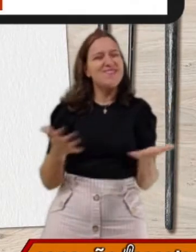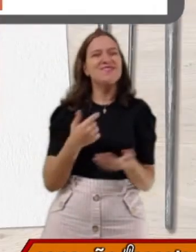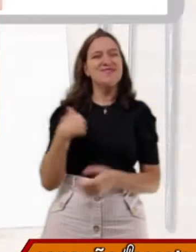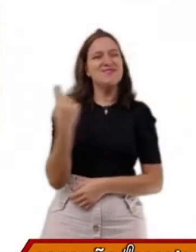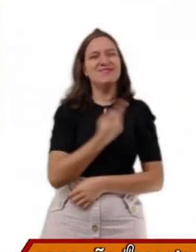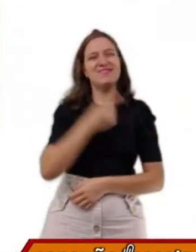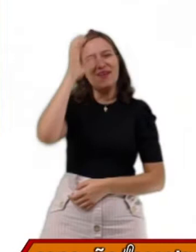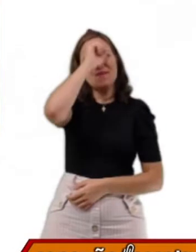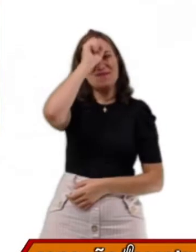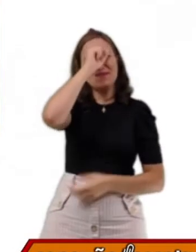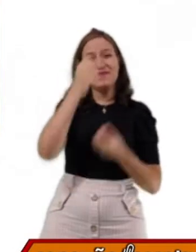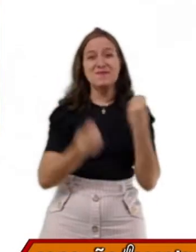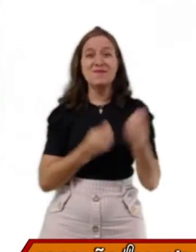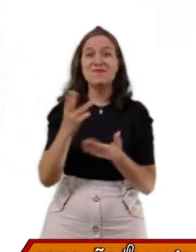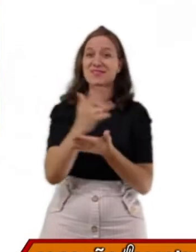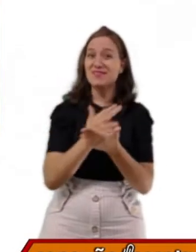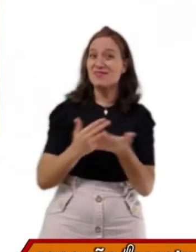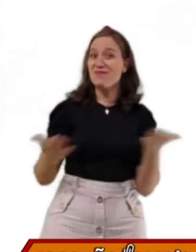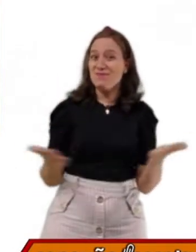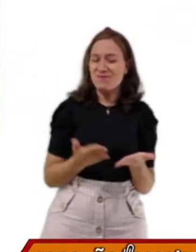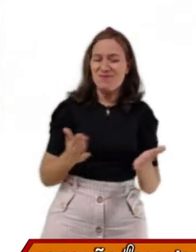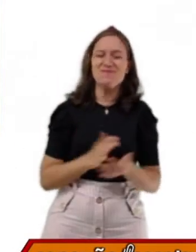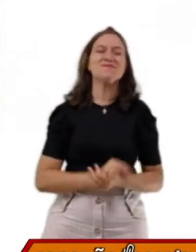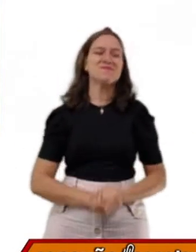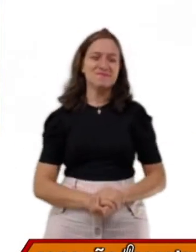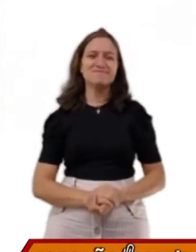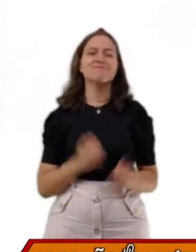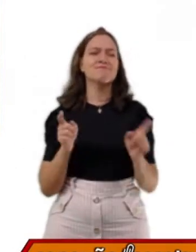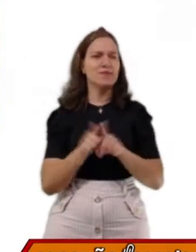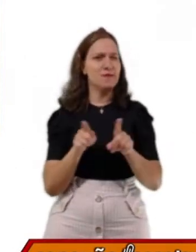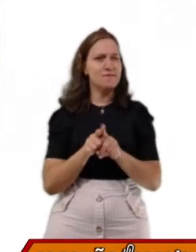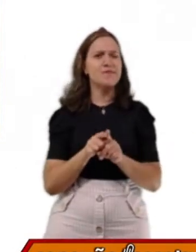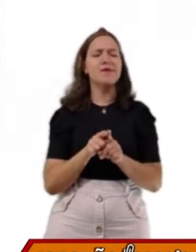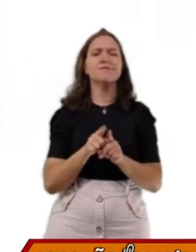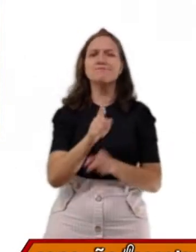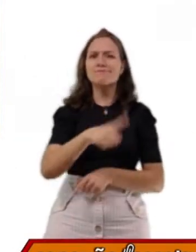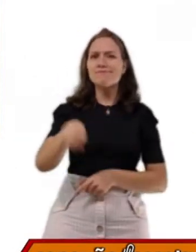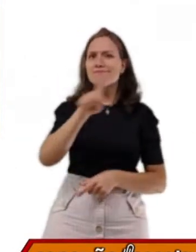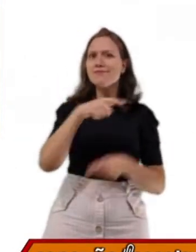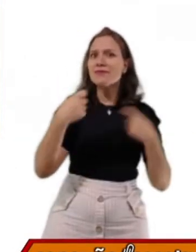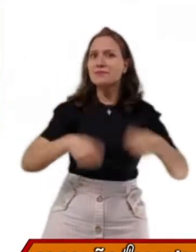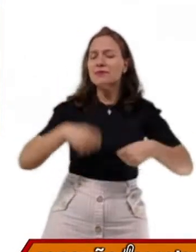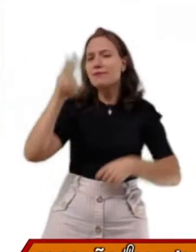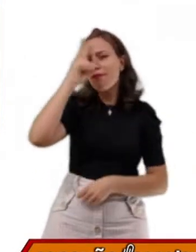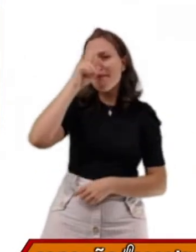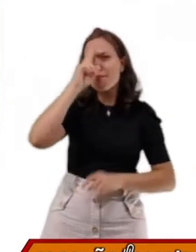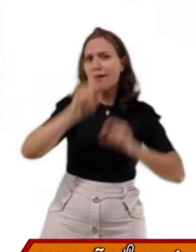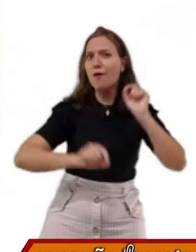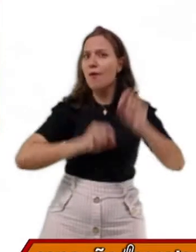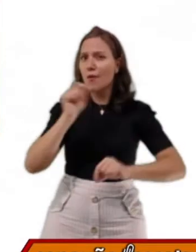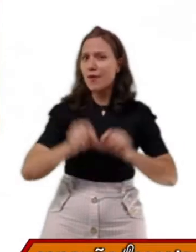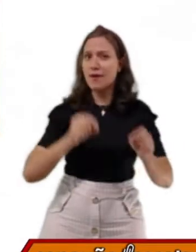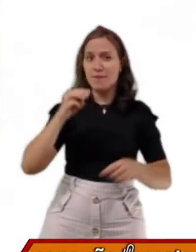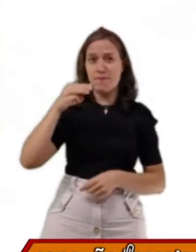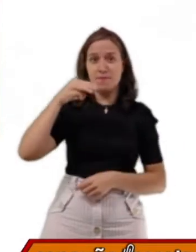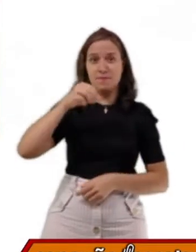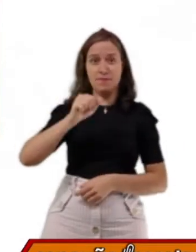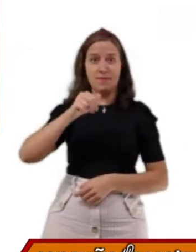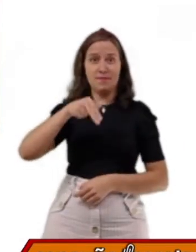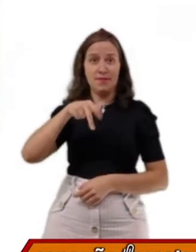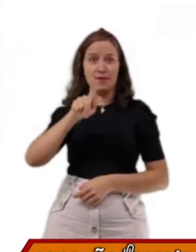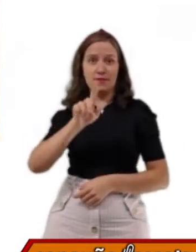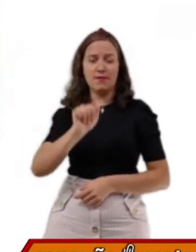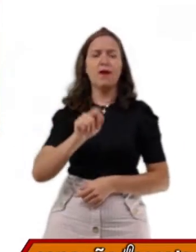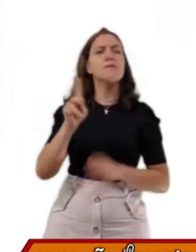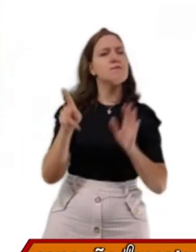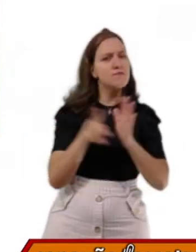espaços e antes de mais nada eu quero que você se lembre que o mangá é a própria revistinha japonesa